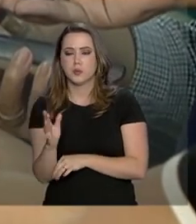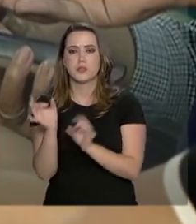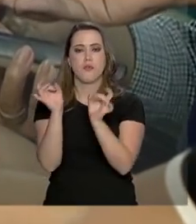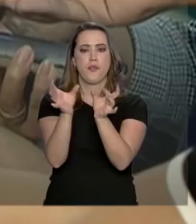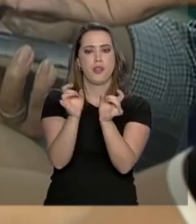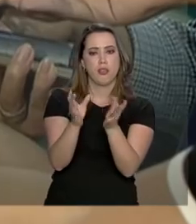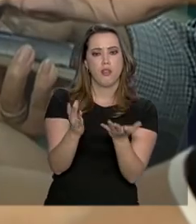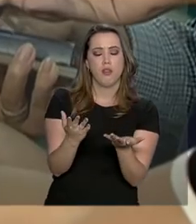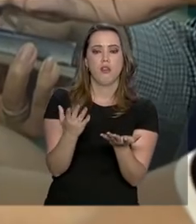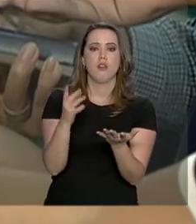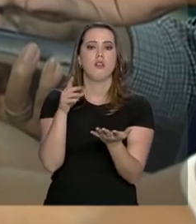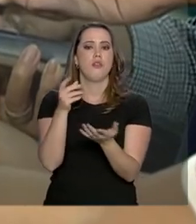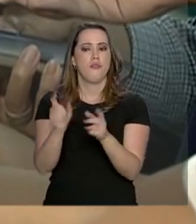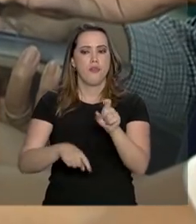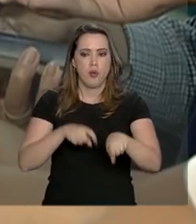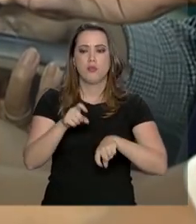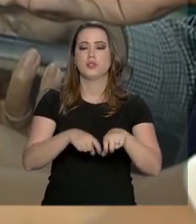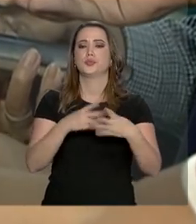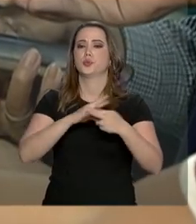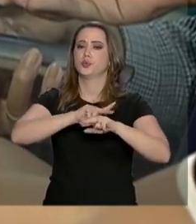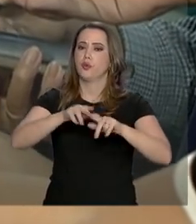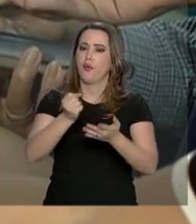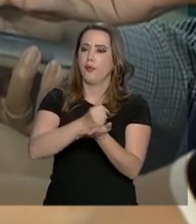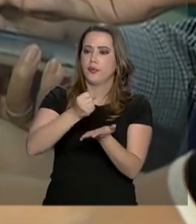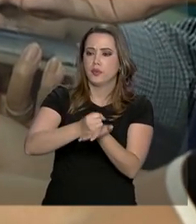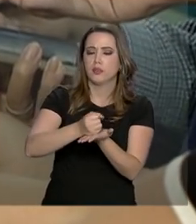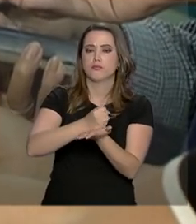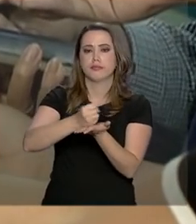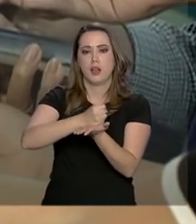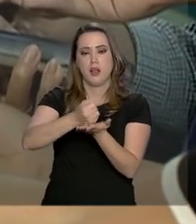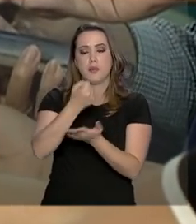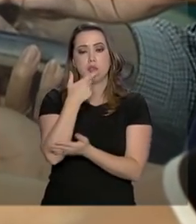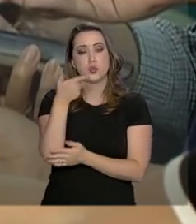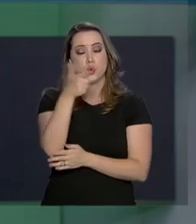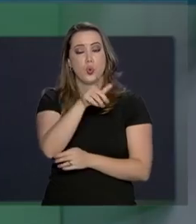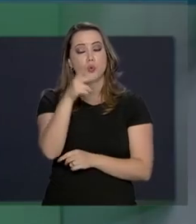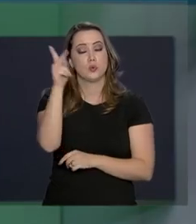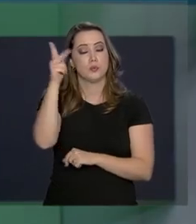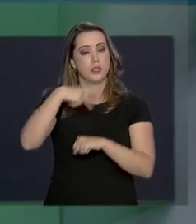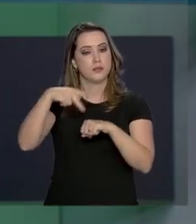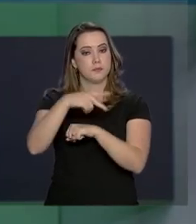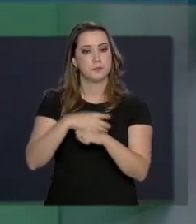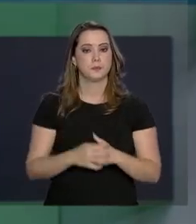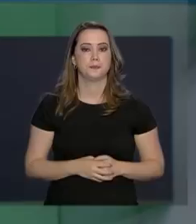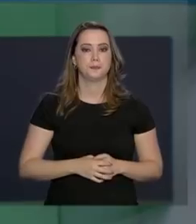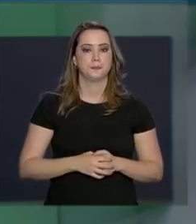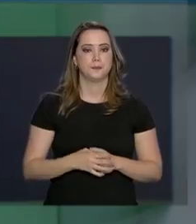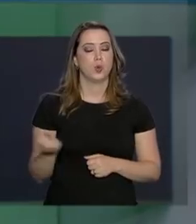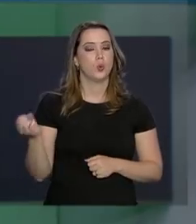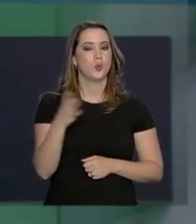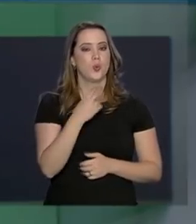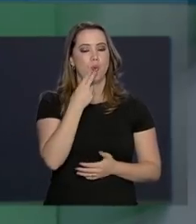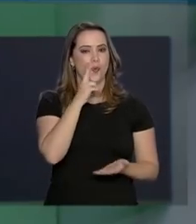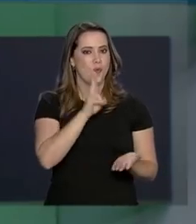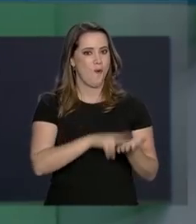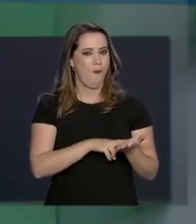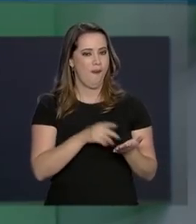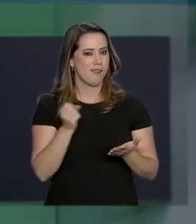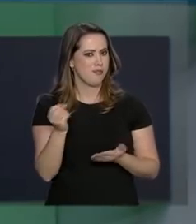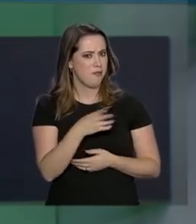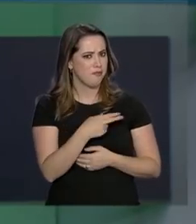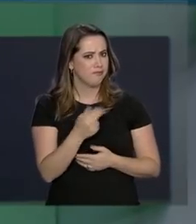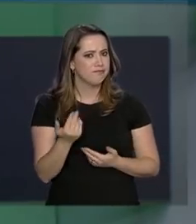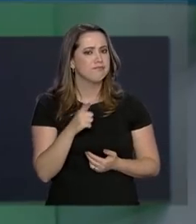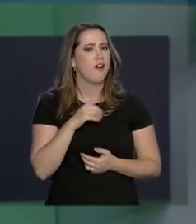exportar, produzir, registrar medicamentos em outros países. Um novo serviço dos Correios vem